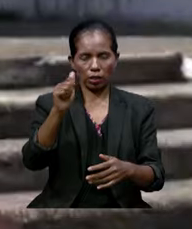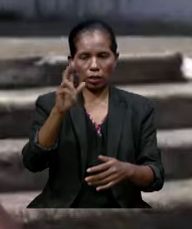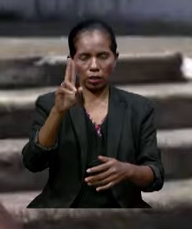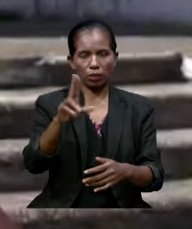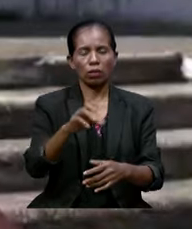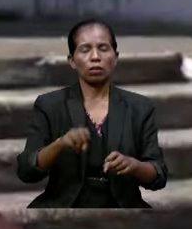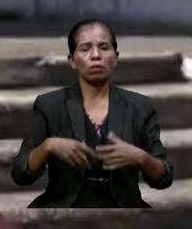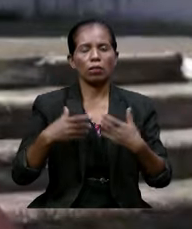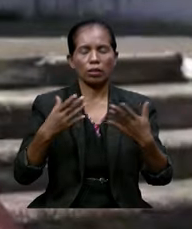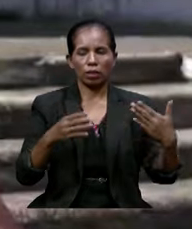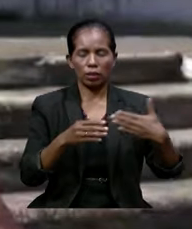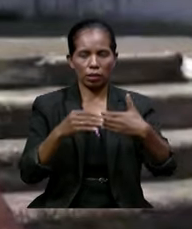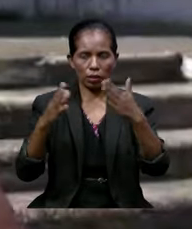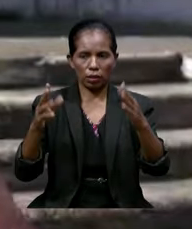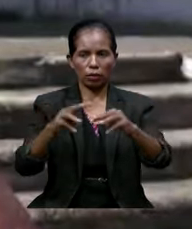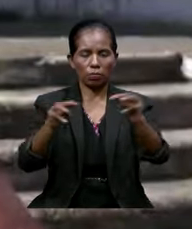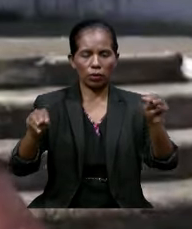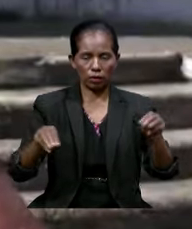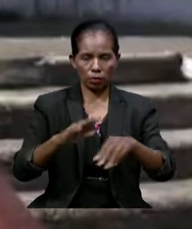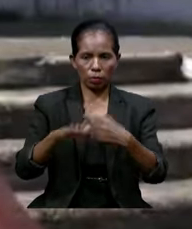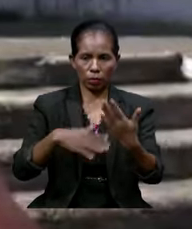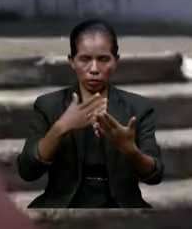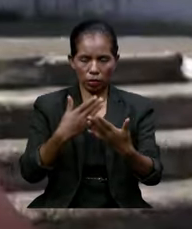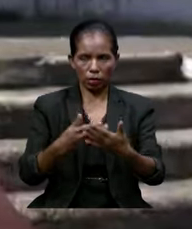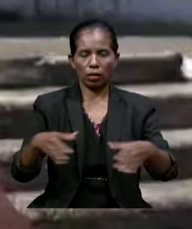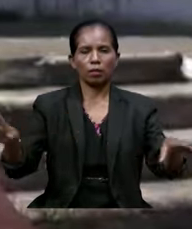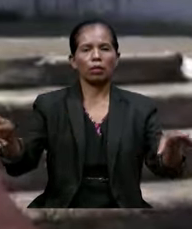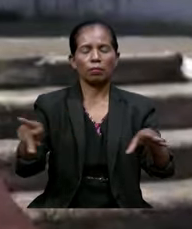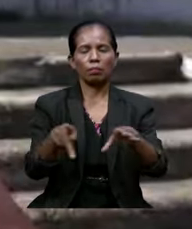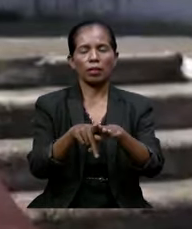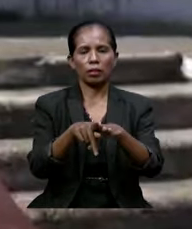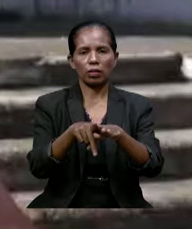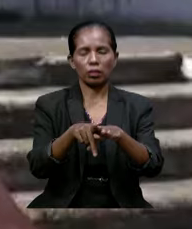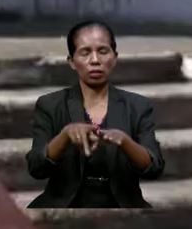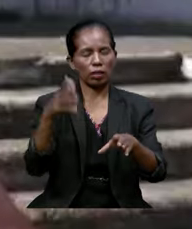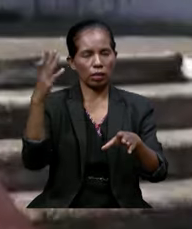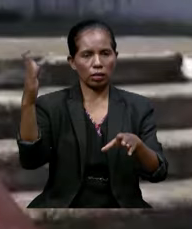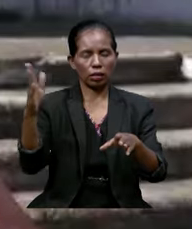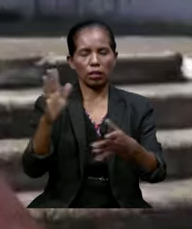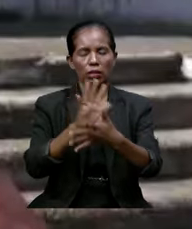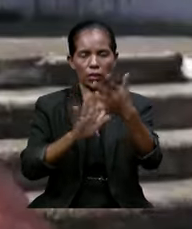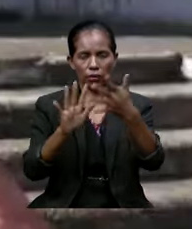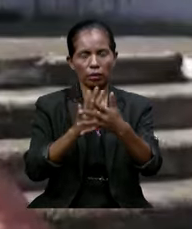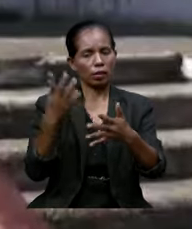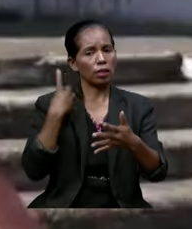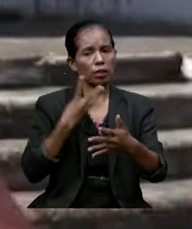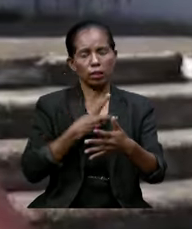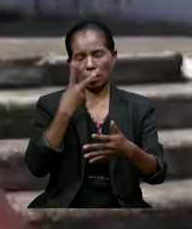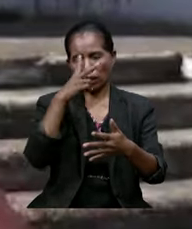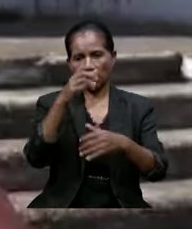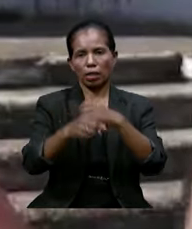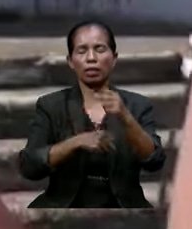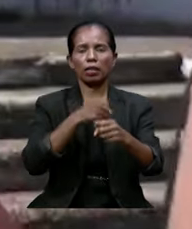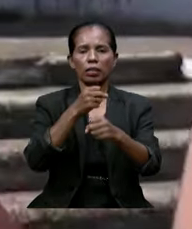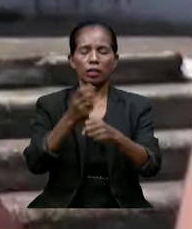kator organiza município hototo nia participação iha festival ne rasi kitare kata iha tinan hira